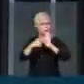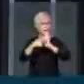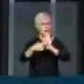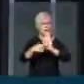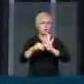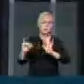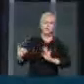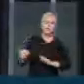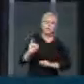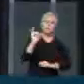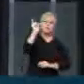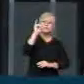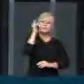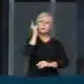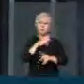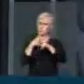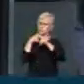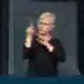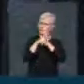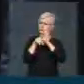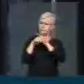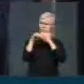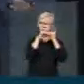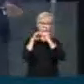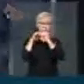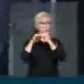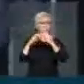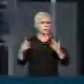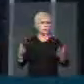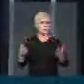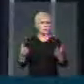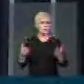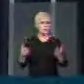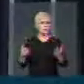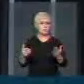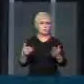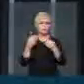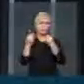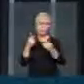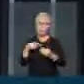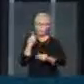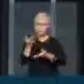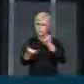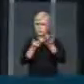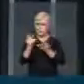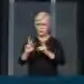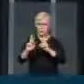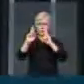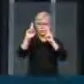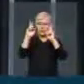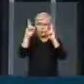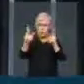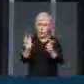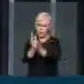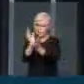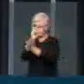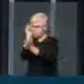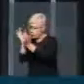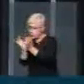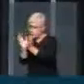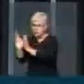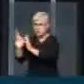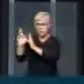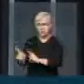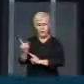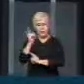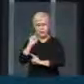importantes para a superação de desigualdades. Nós não podemos tratar de forma igual os desiguais. Nós temos que